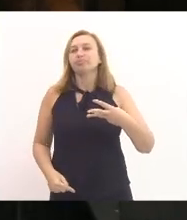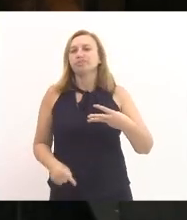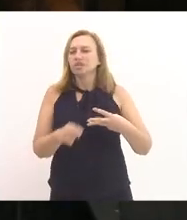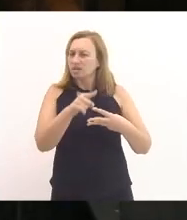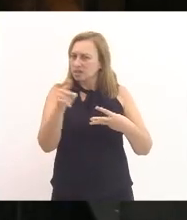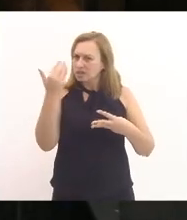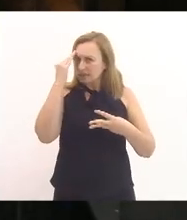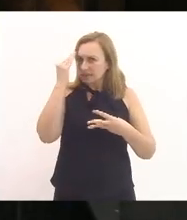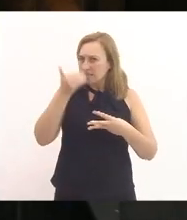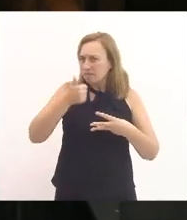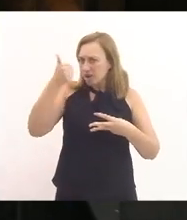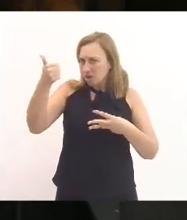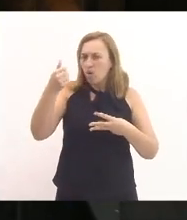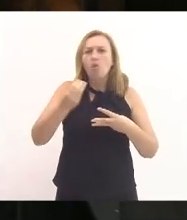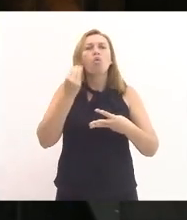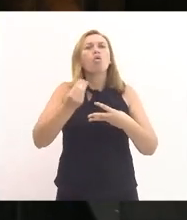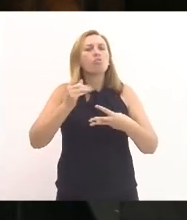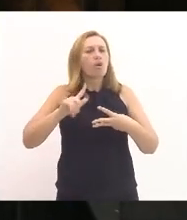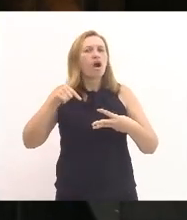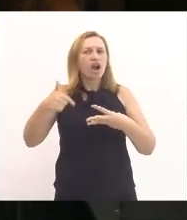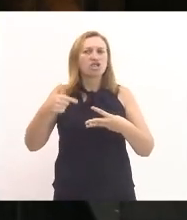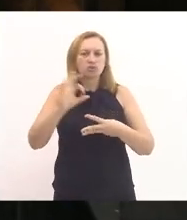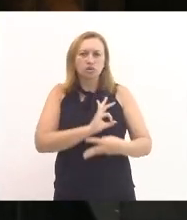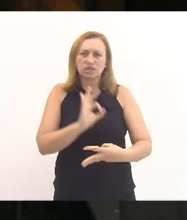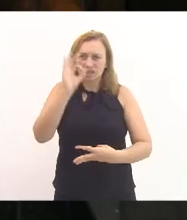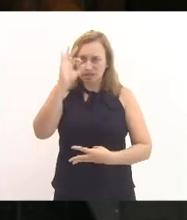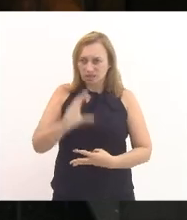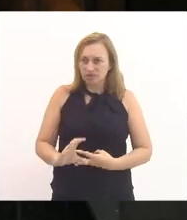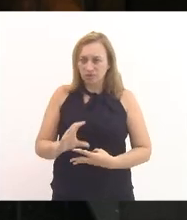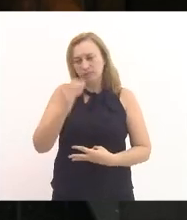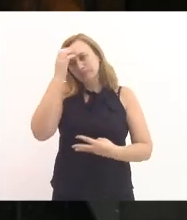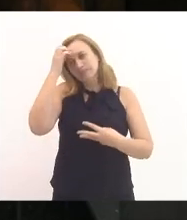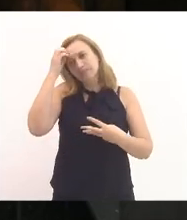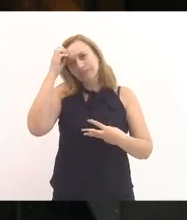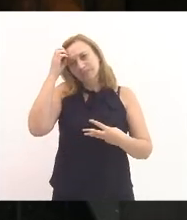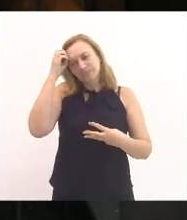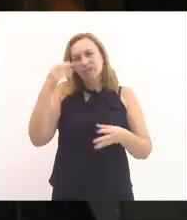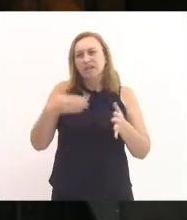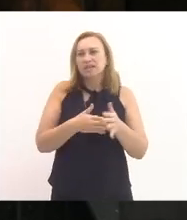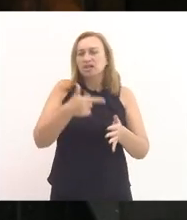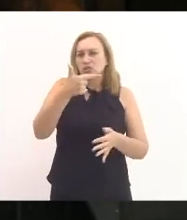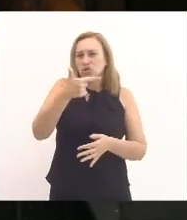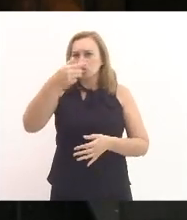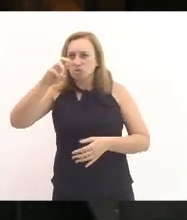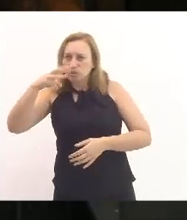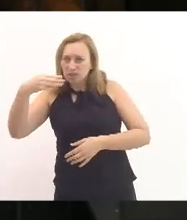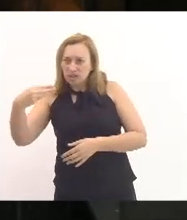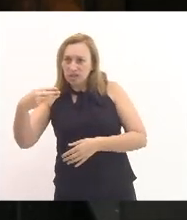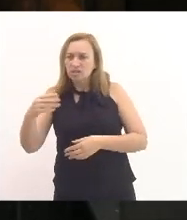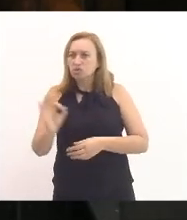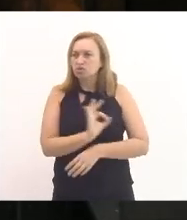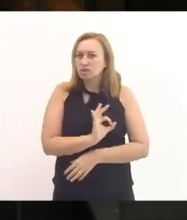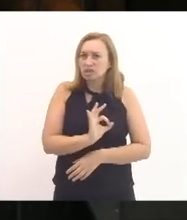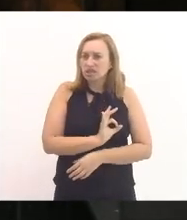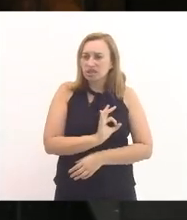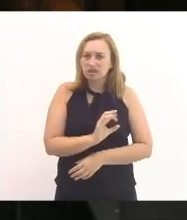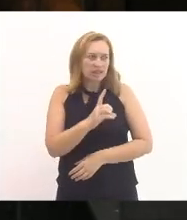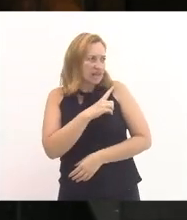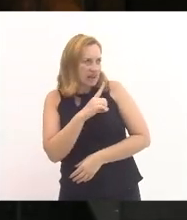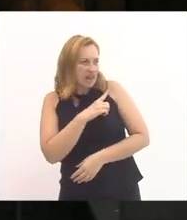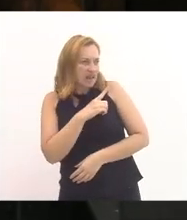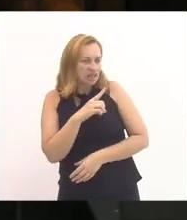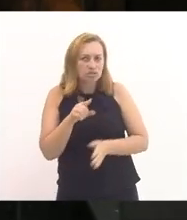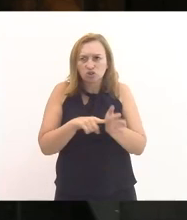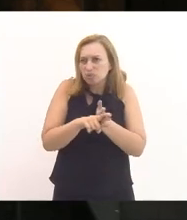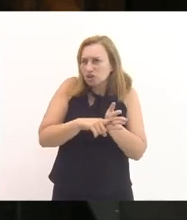senhores têm entendendo como é que funciona a polícia civil a polícia civil até 2013 os policiais serão Delegados